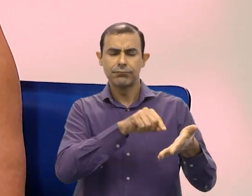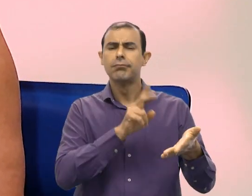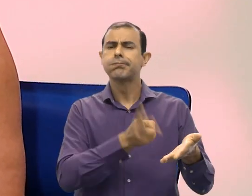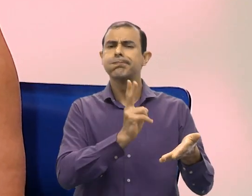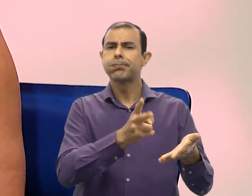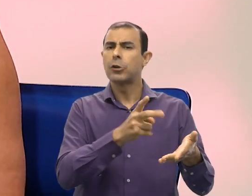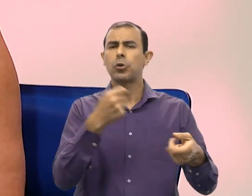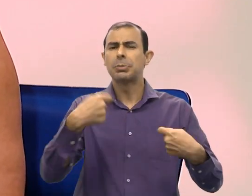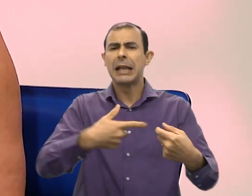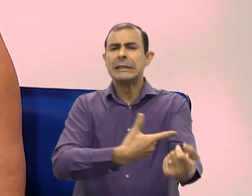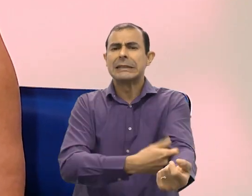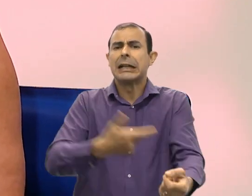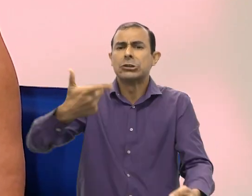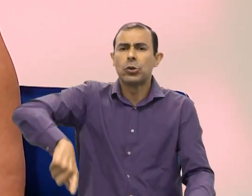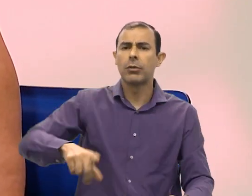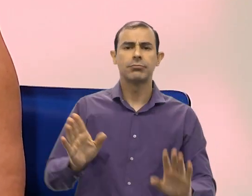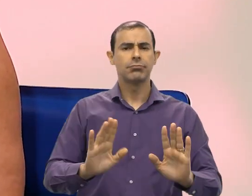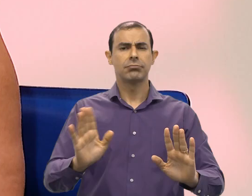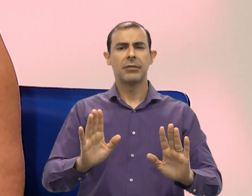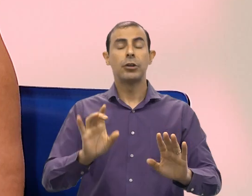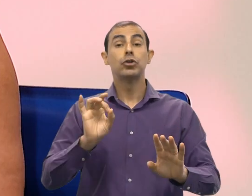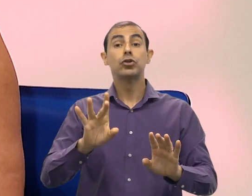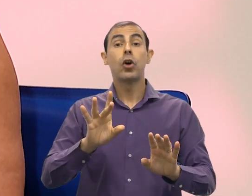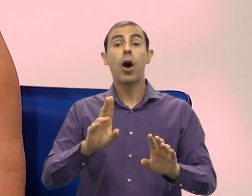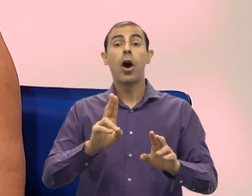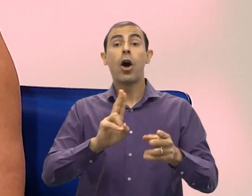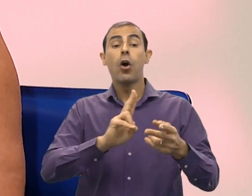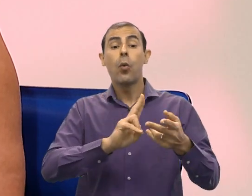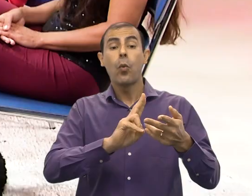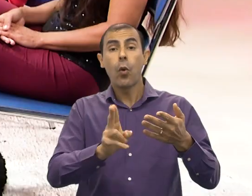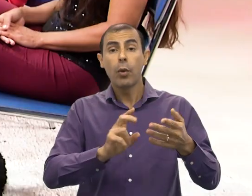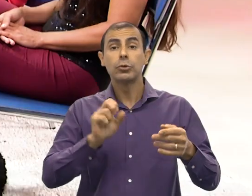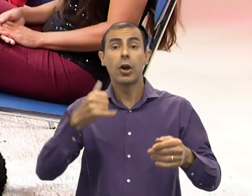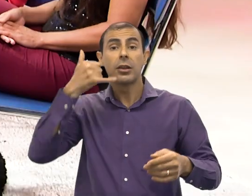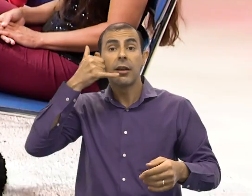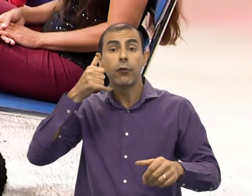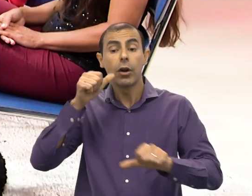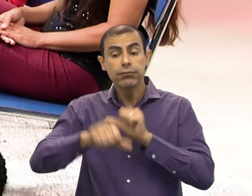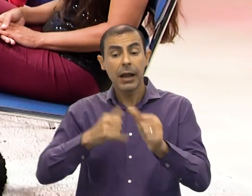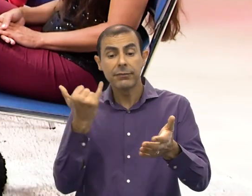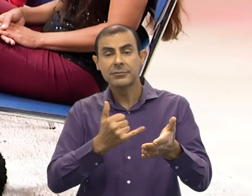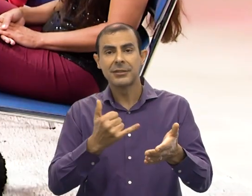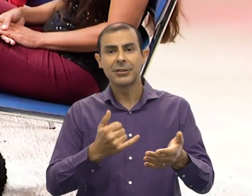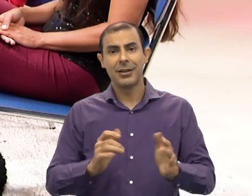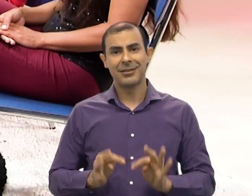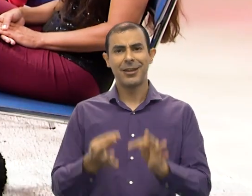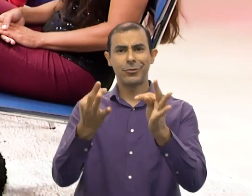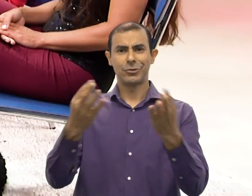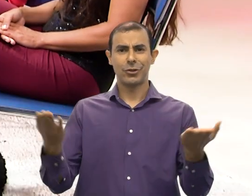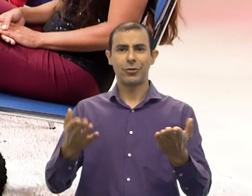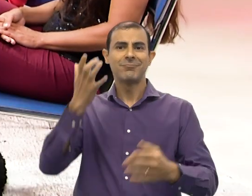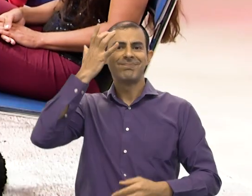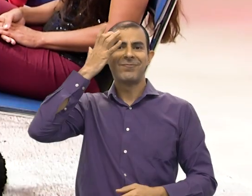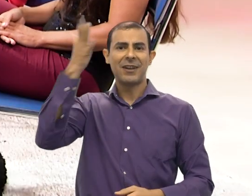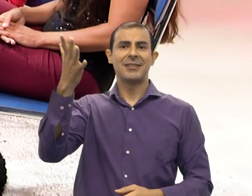para atualizar, hoje a ferramenta, a tecnologia tem dado ferramentas para que você faça isso com